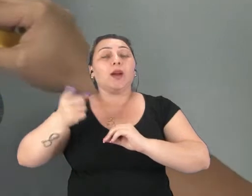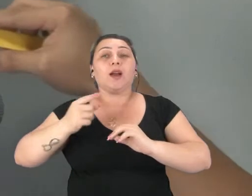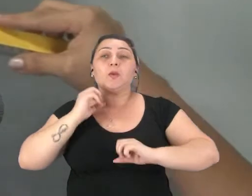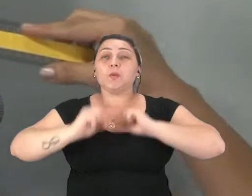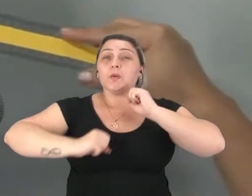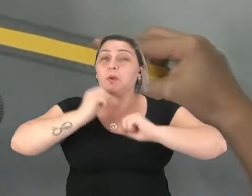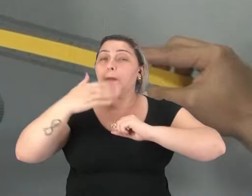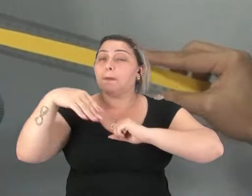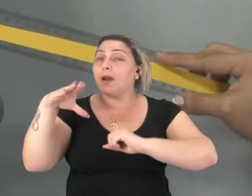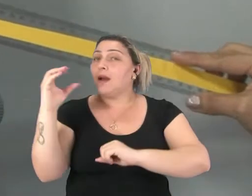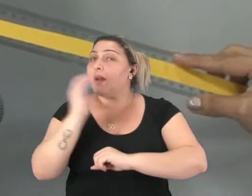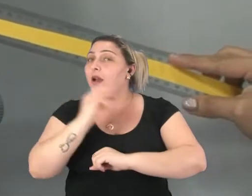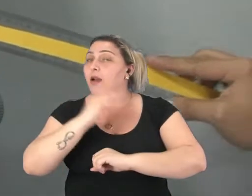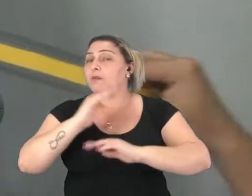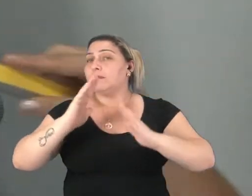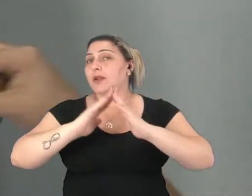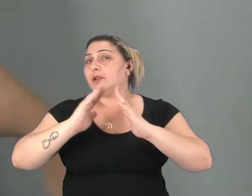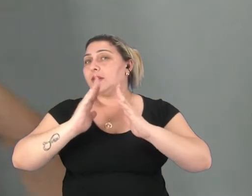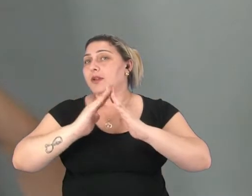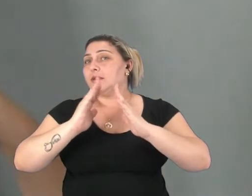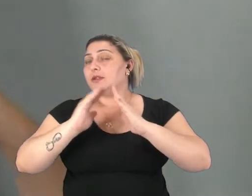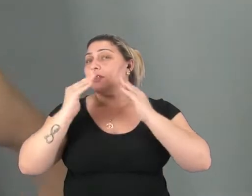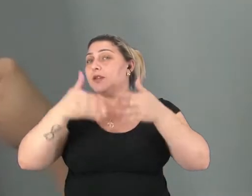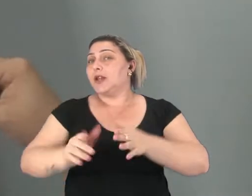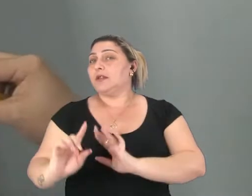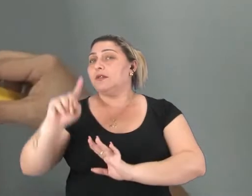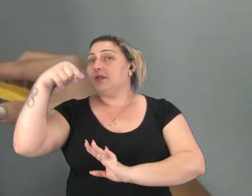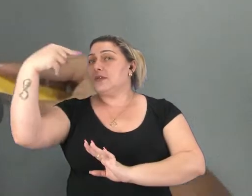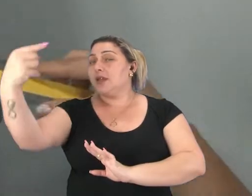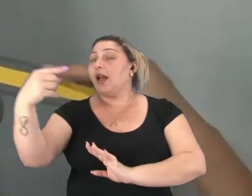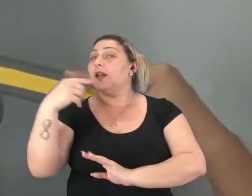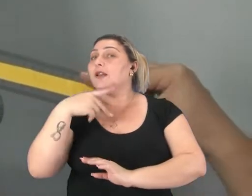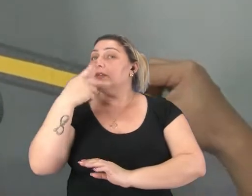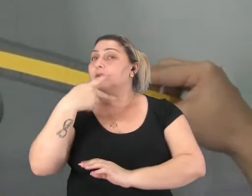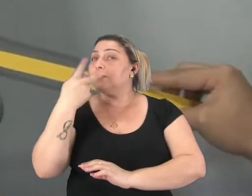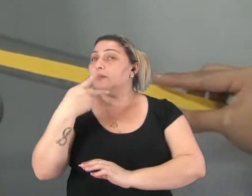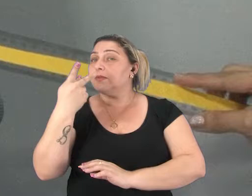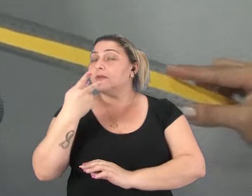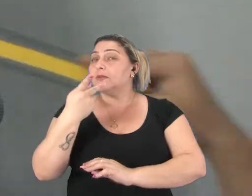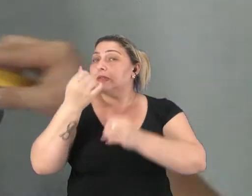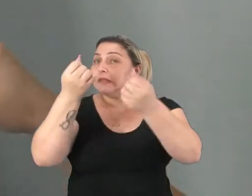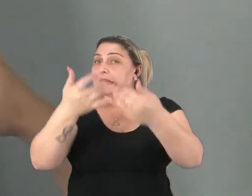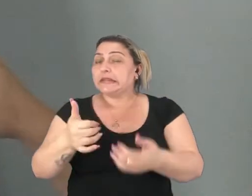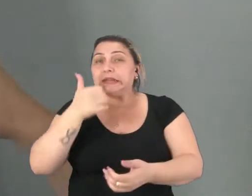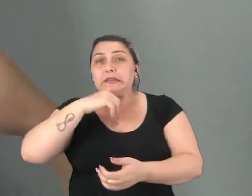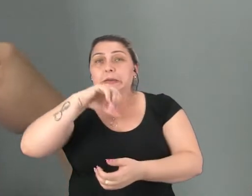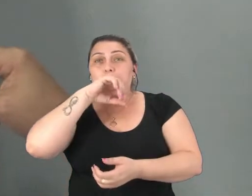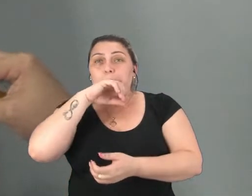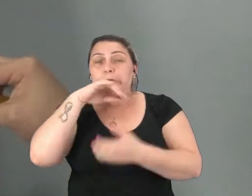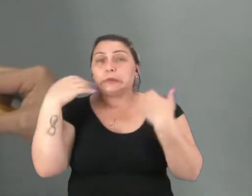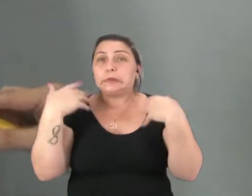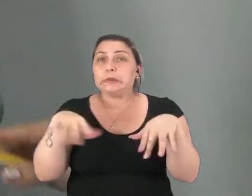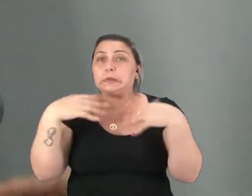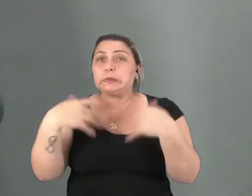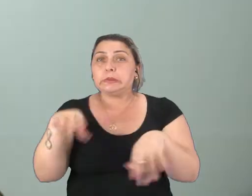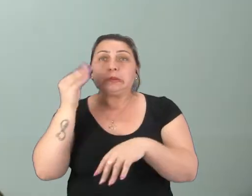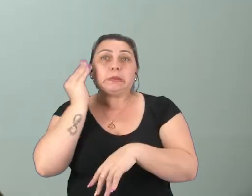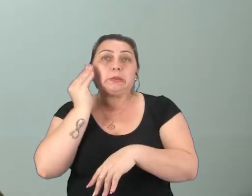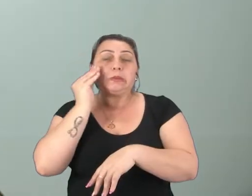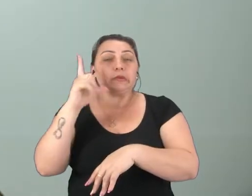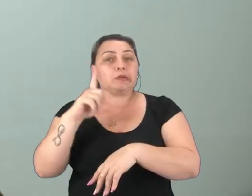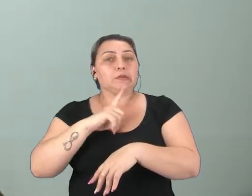mais rápido que pôde para a sua toca. Chegando lá, contou à sua mãe a terrível experiência que